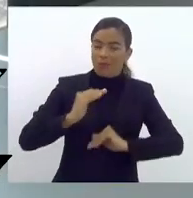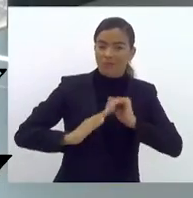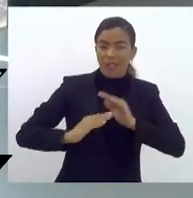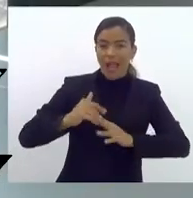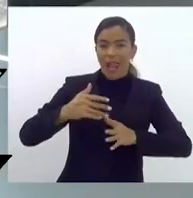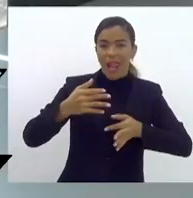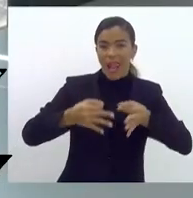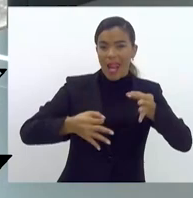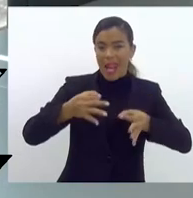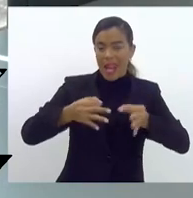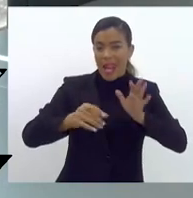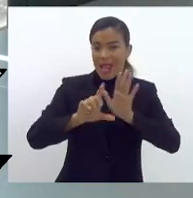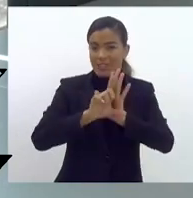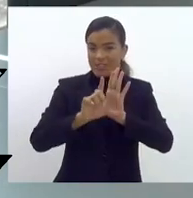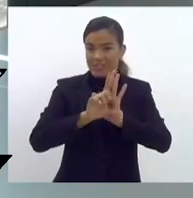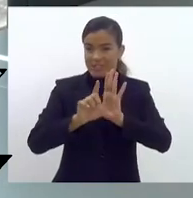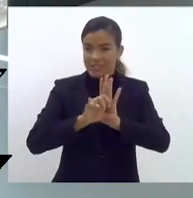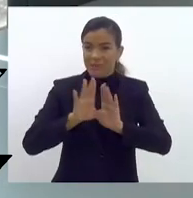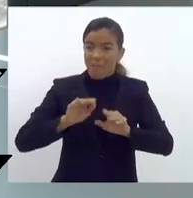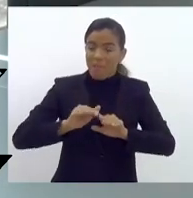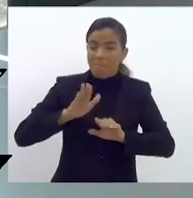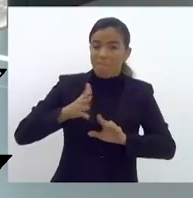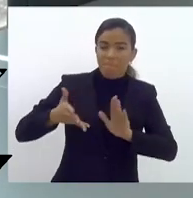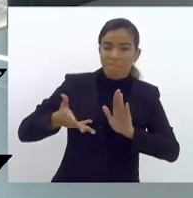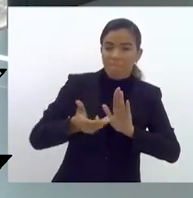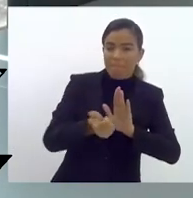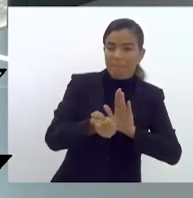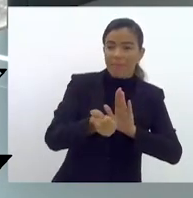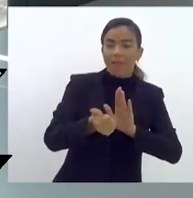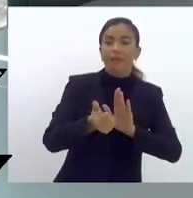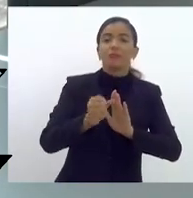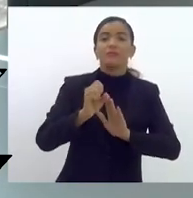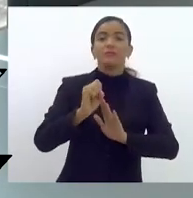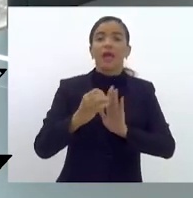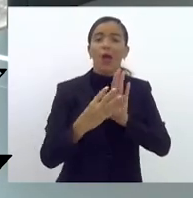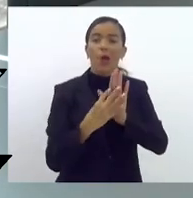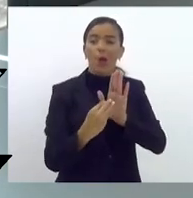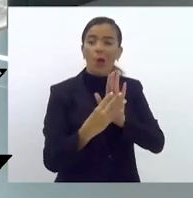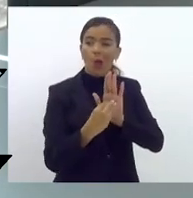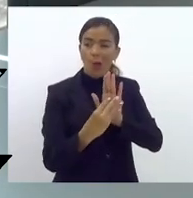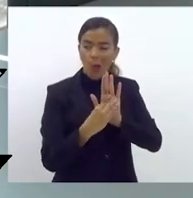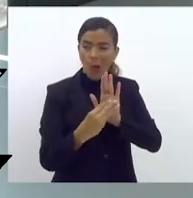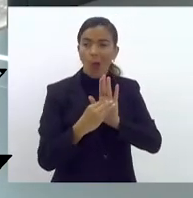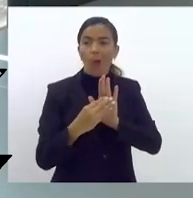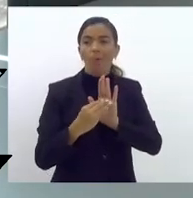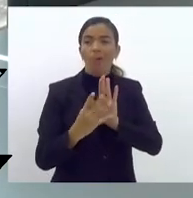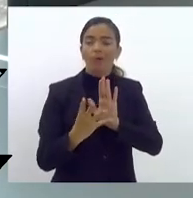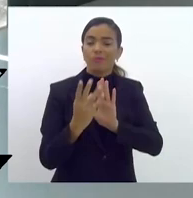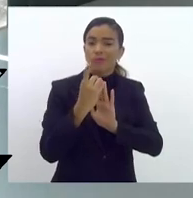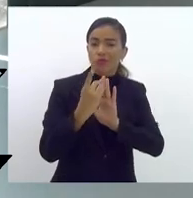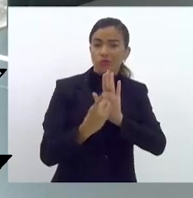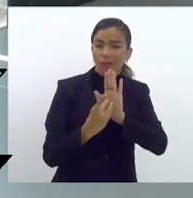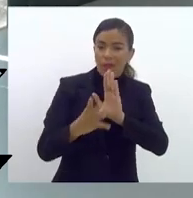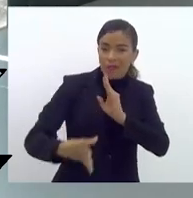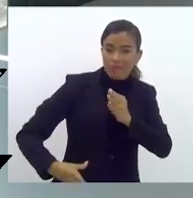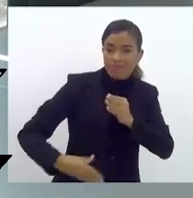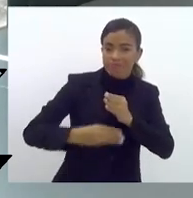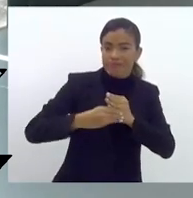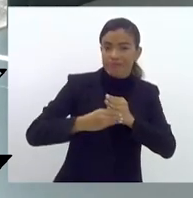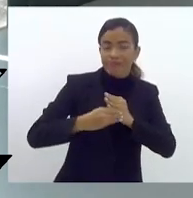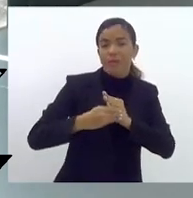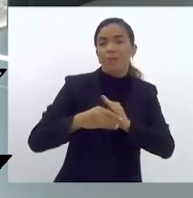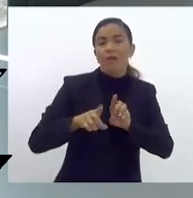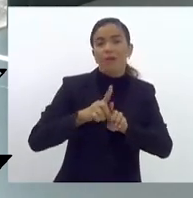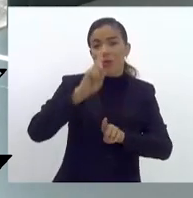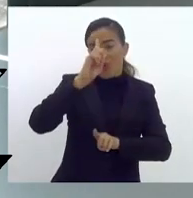que será mais eficaz e mais eficiente a cópia do disposto no decreto e acrescentar o